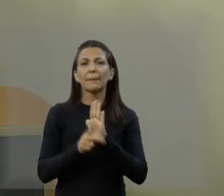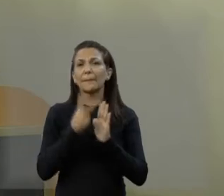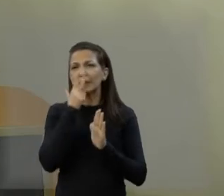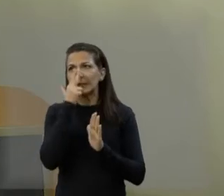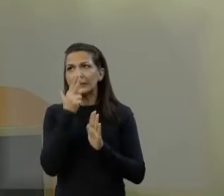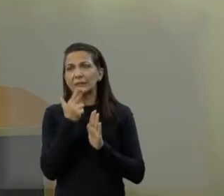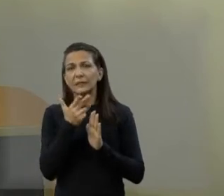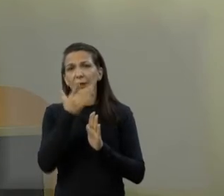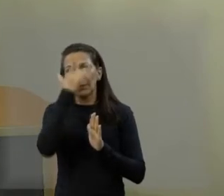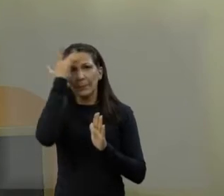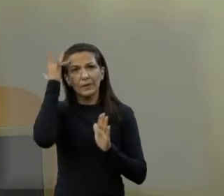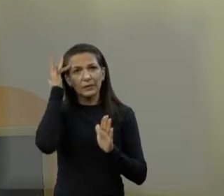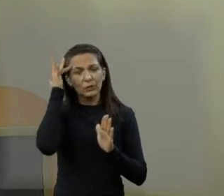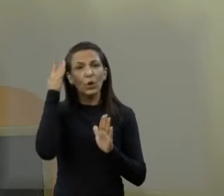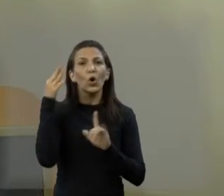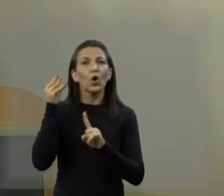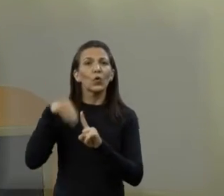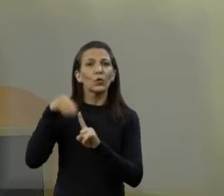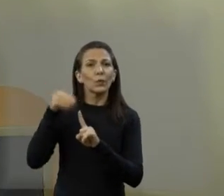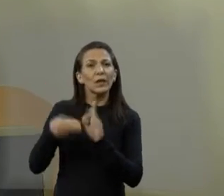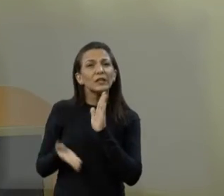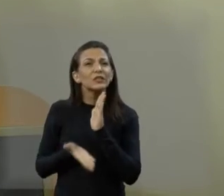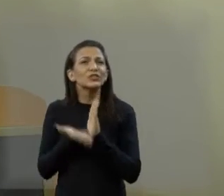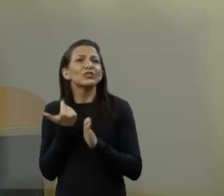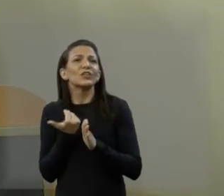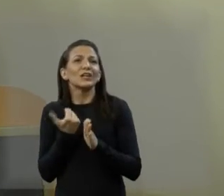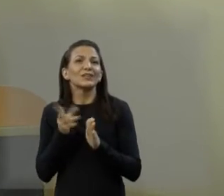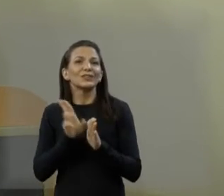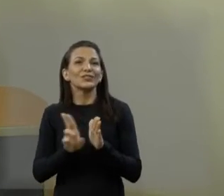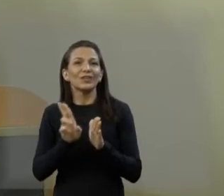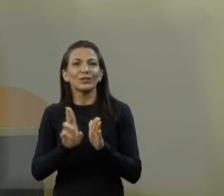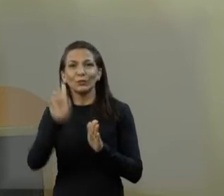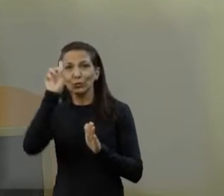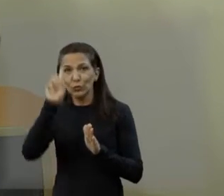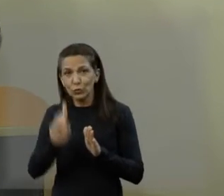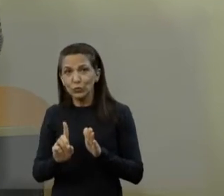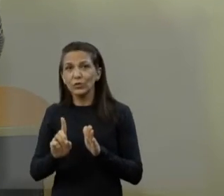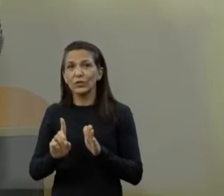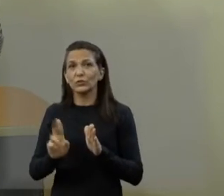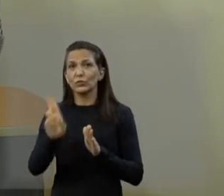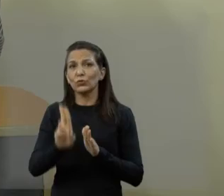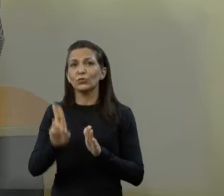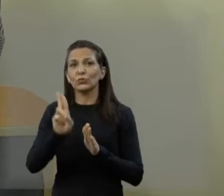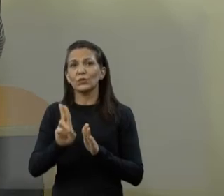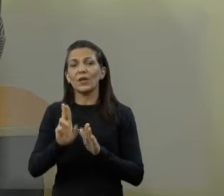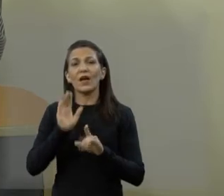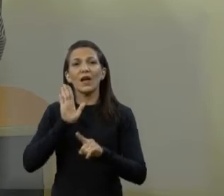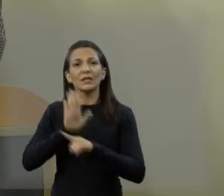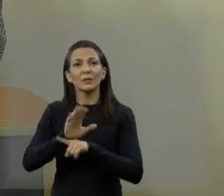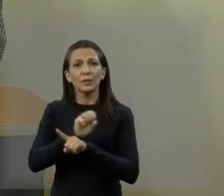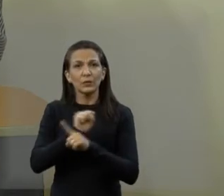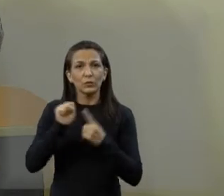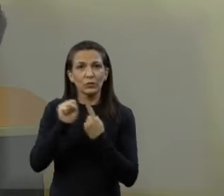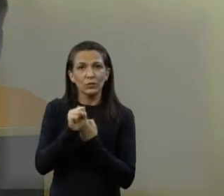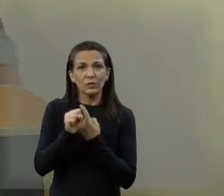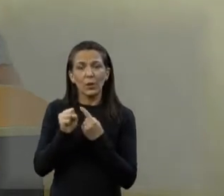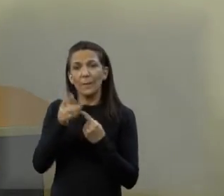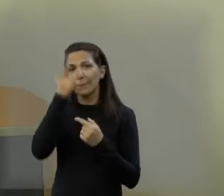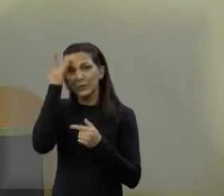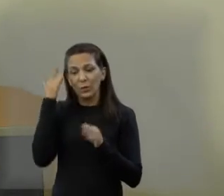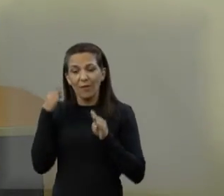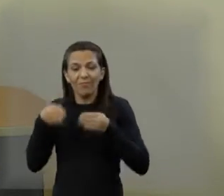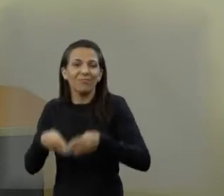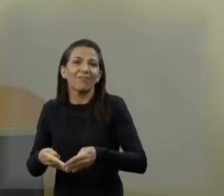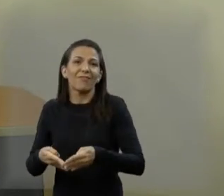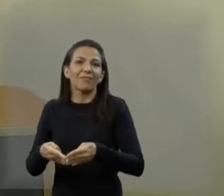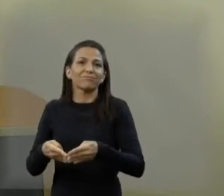que estão em sua situação de vulnerabilidade de poder fazer o uso da assistência social para enterrar seus entes queridos Não é disso